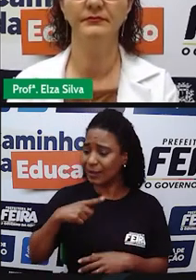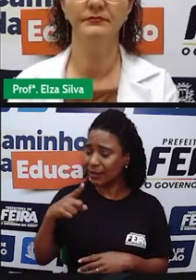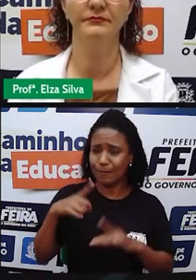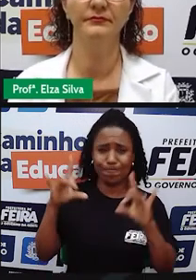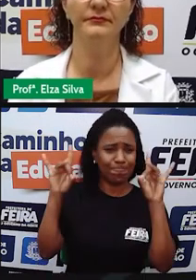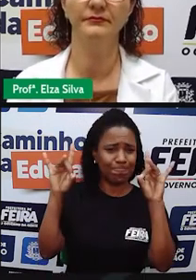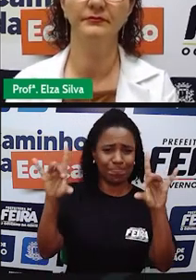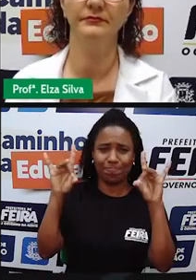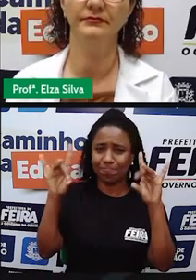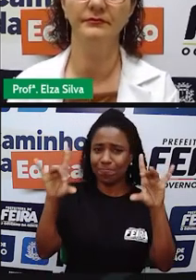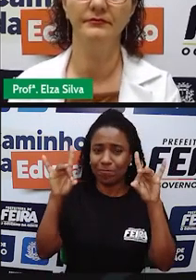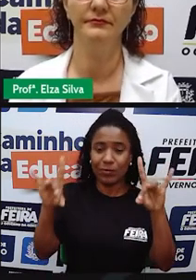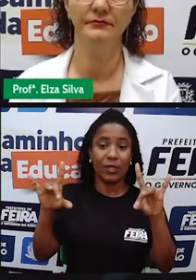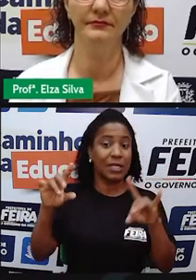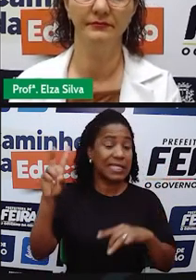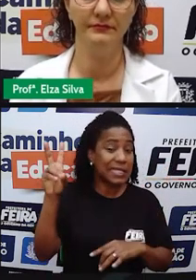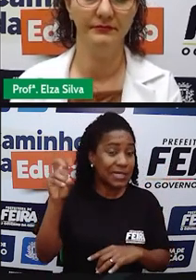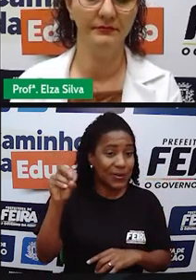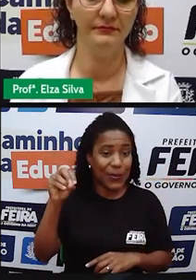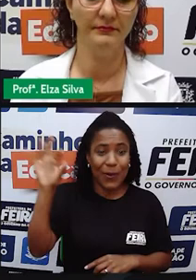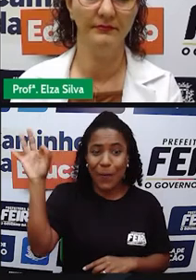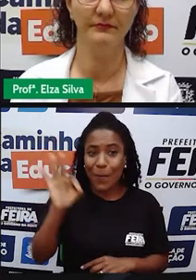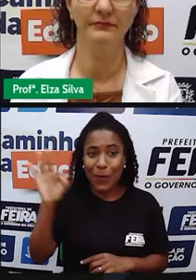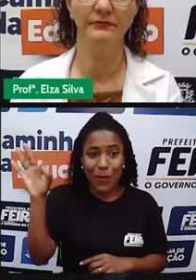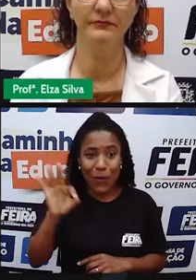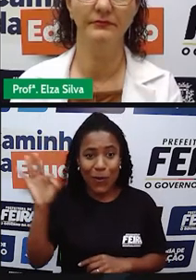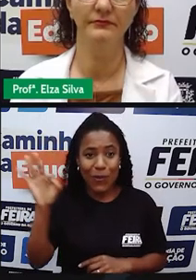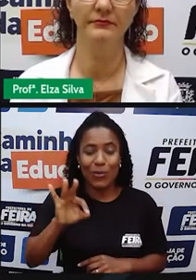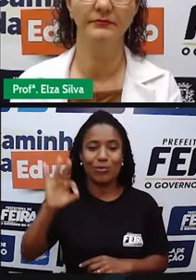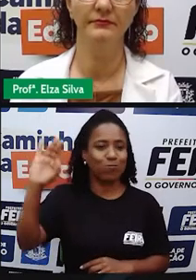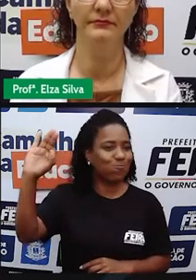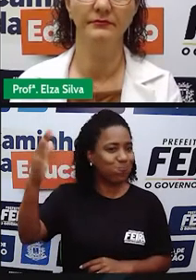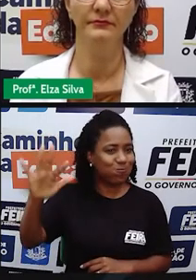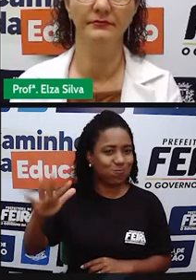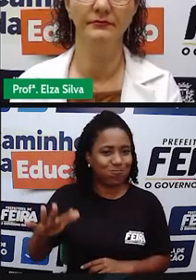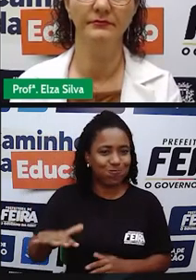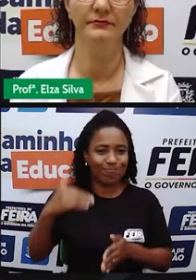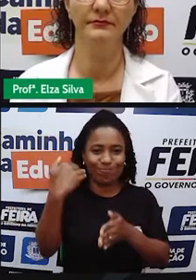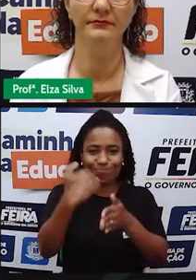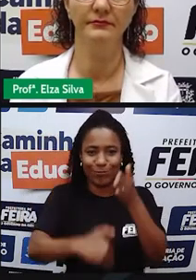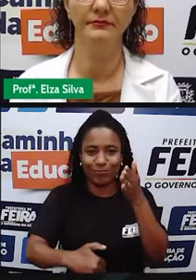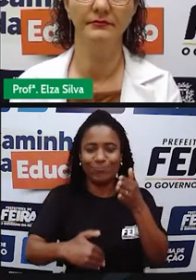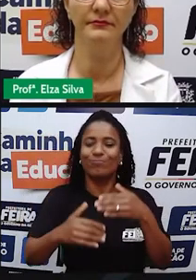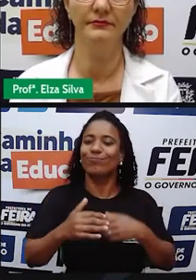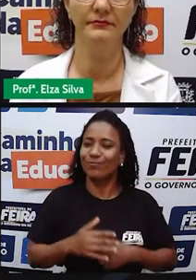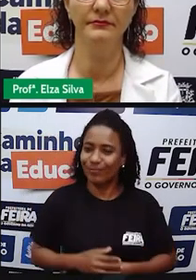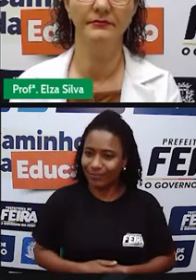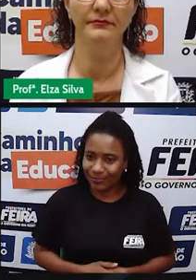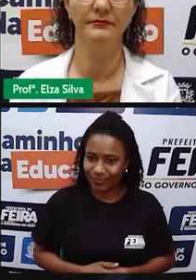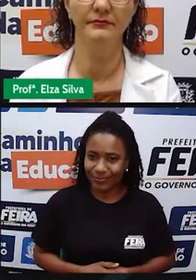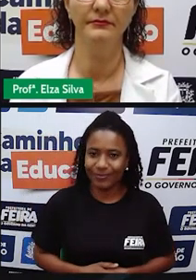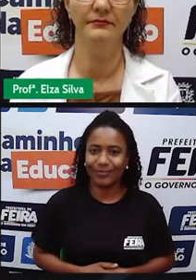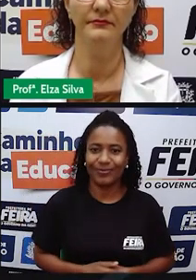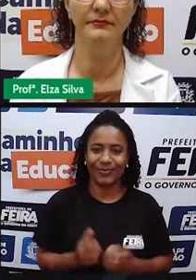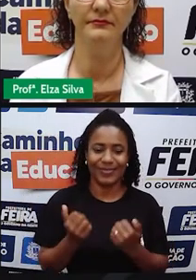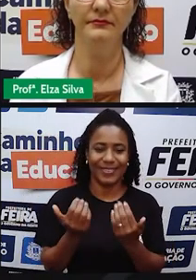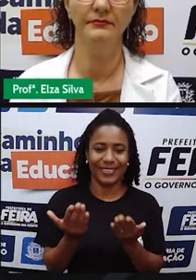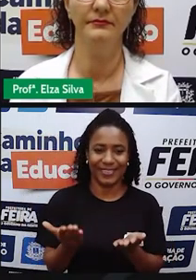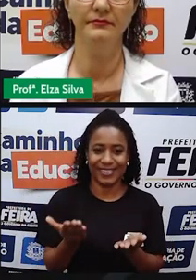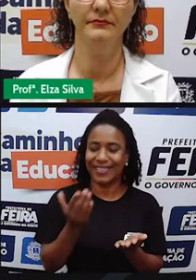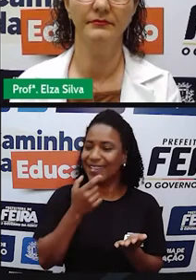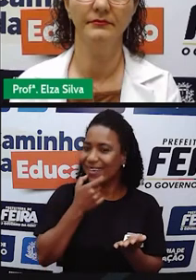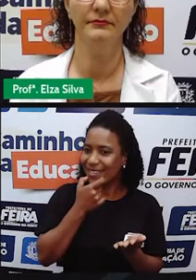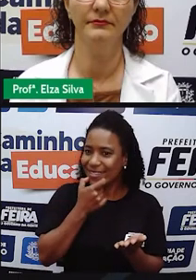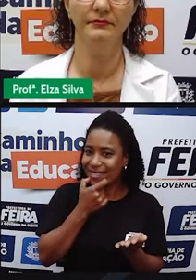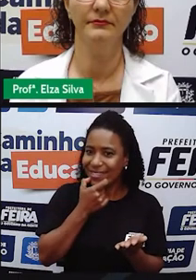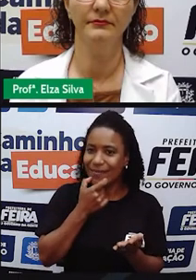especial de 50% de desconto. Or half percent. Half is a metade,